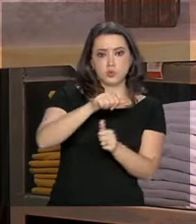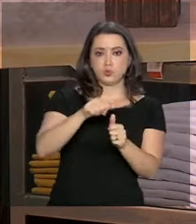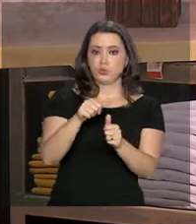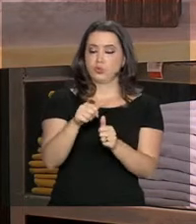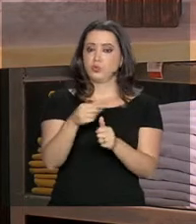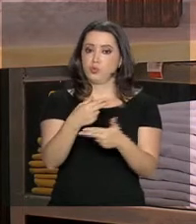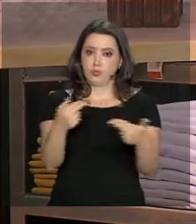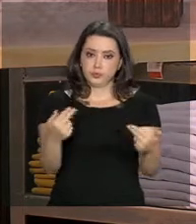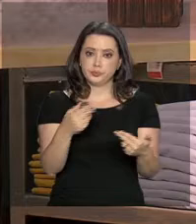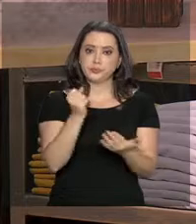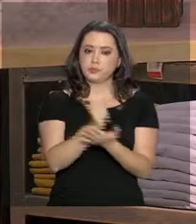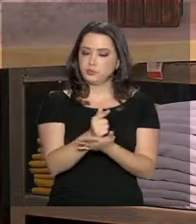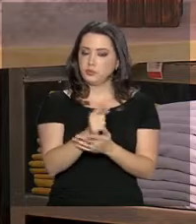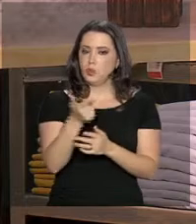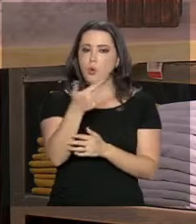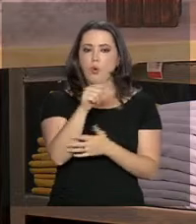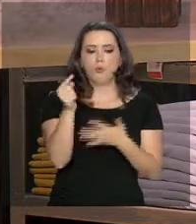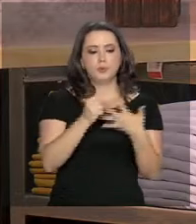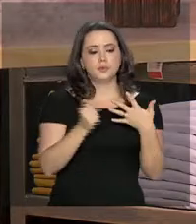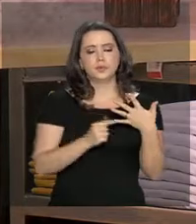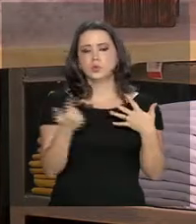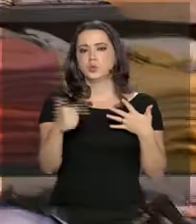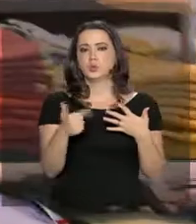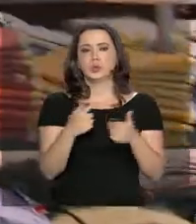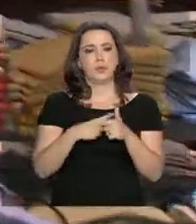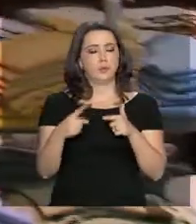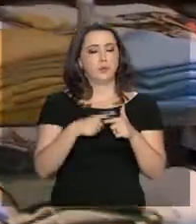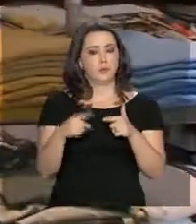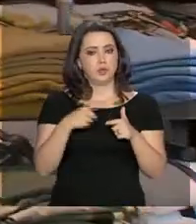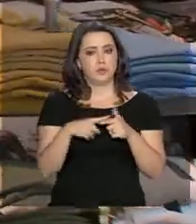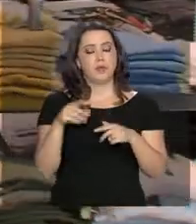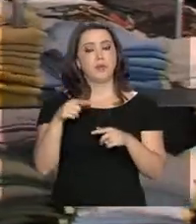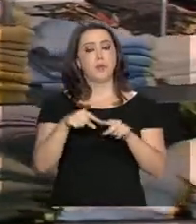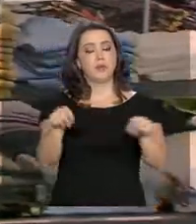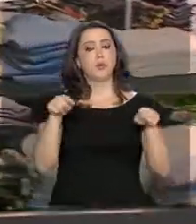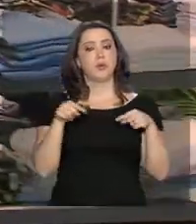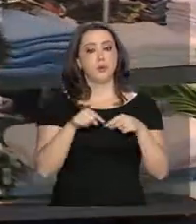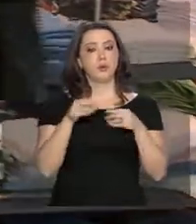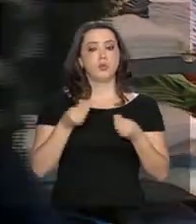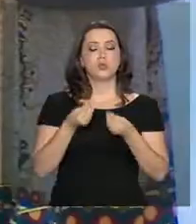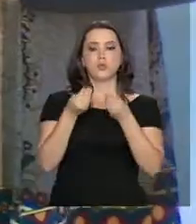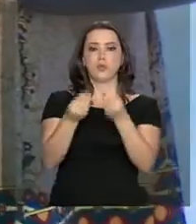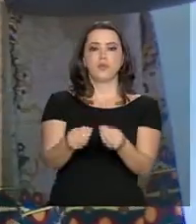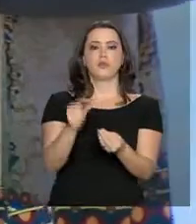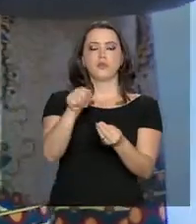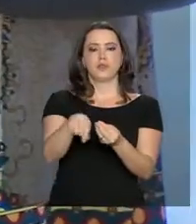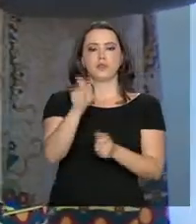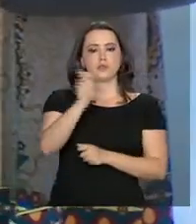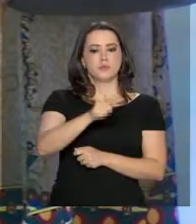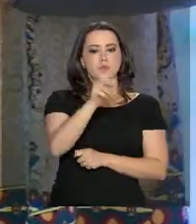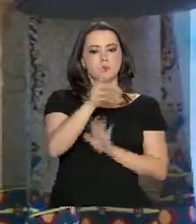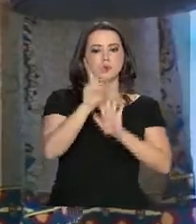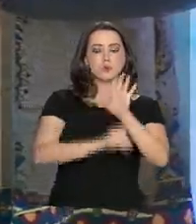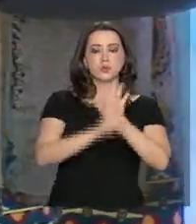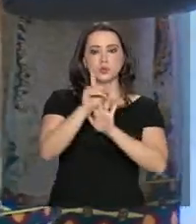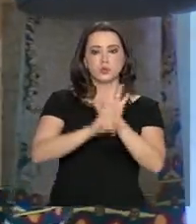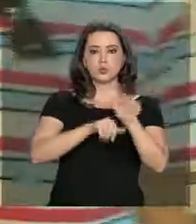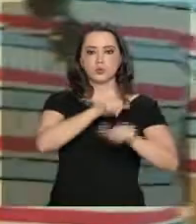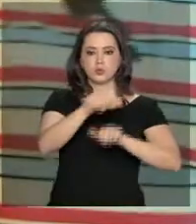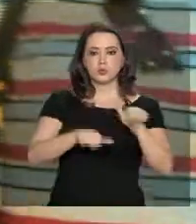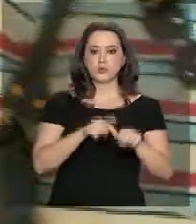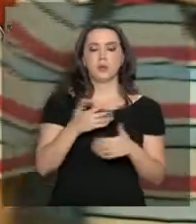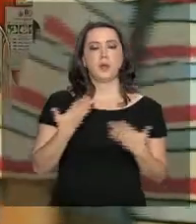em outras situações que não seja de defeito cabe a loja oferecerá o consumidor o direito de trocar a mercadoria